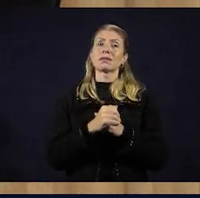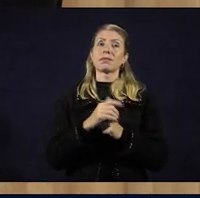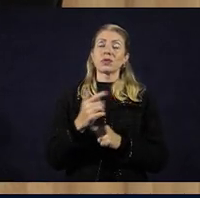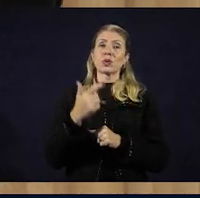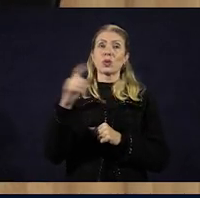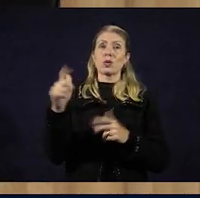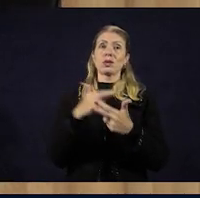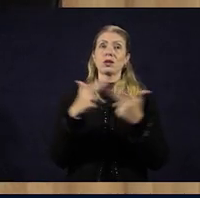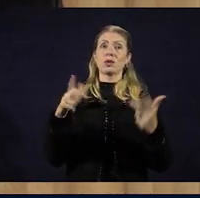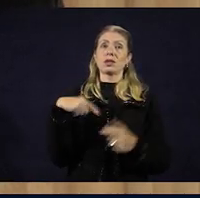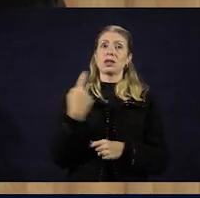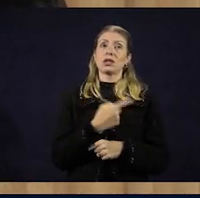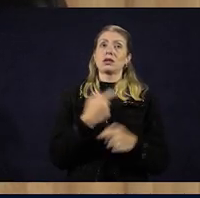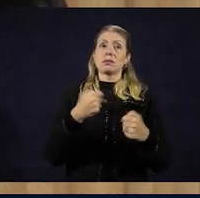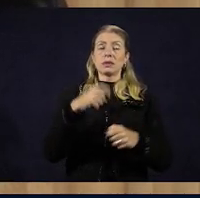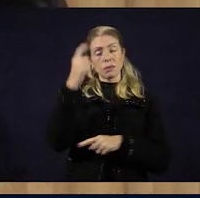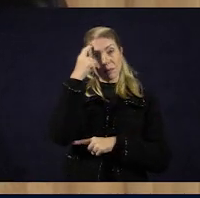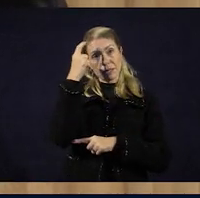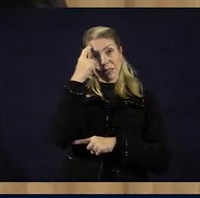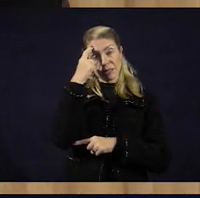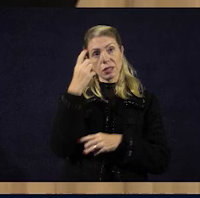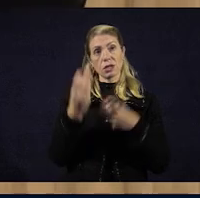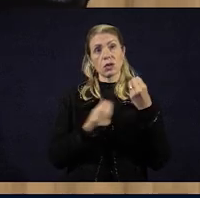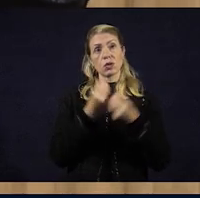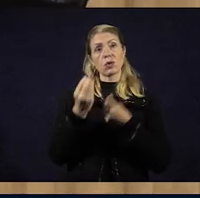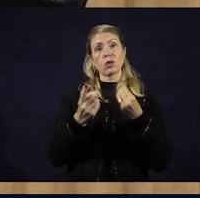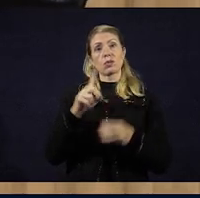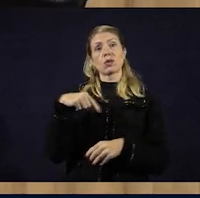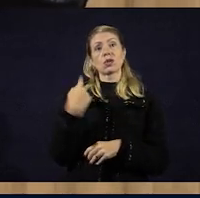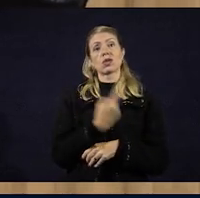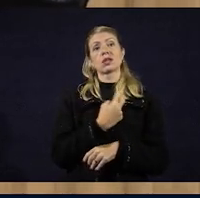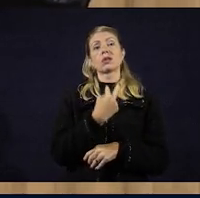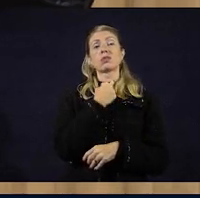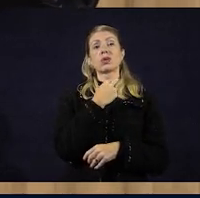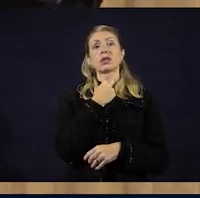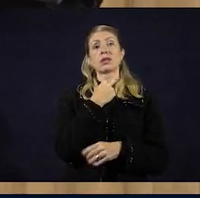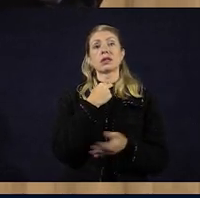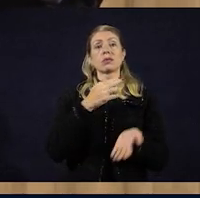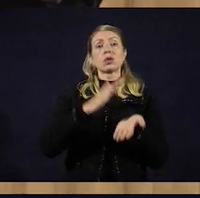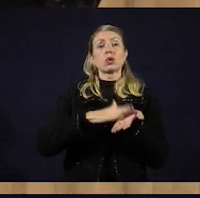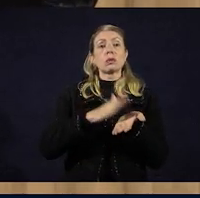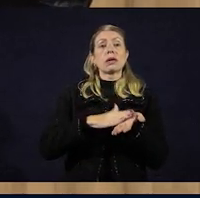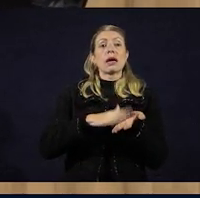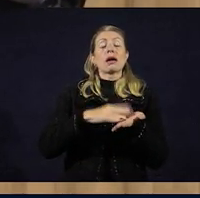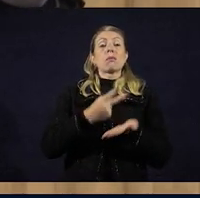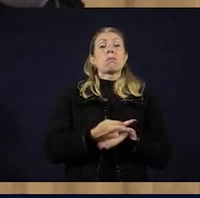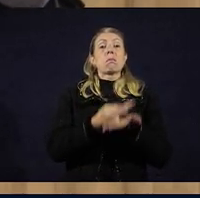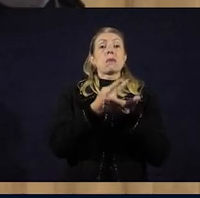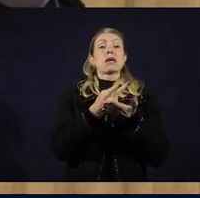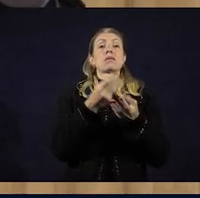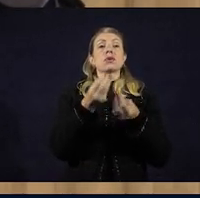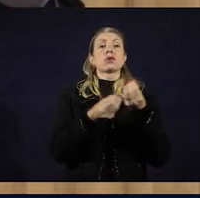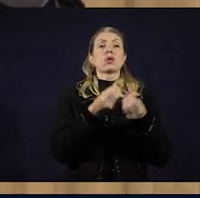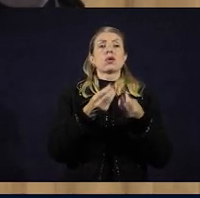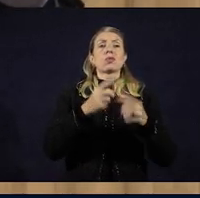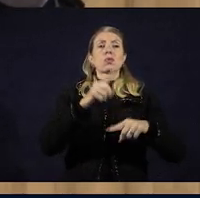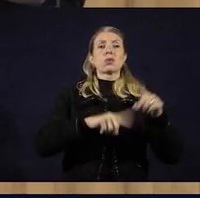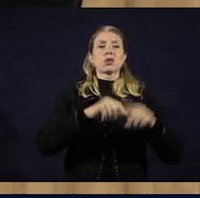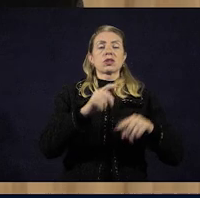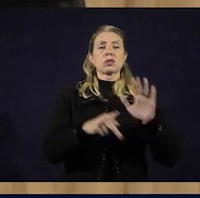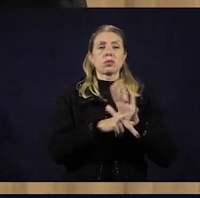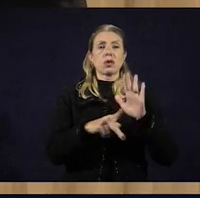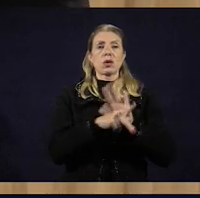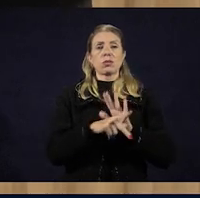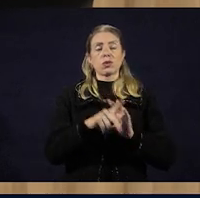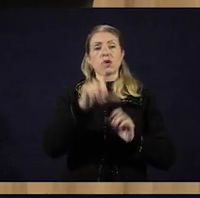temos que pensar de que nós não podemos querer comprar cobrar prêmio para os produtos de Baixo Carbono